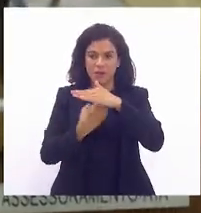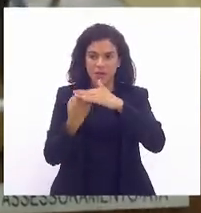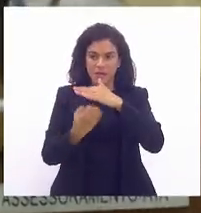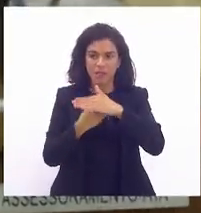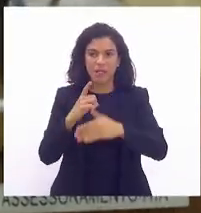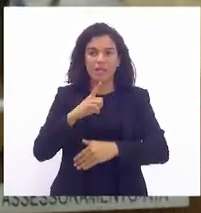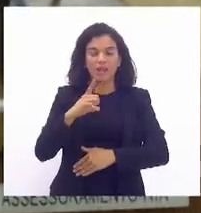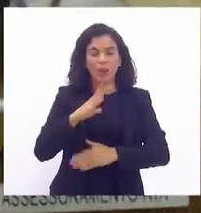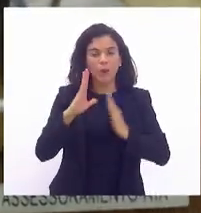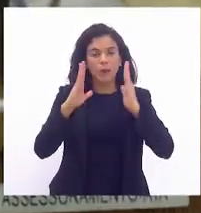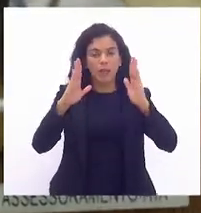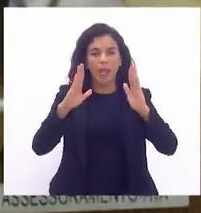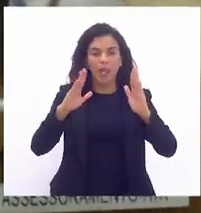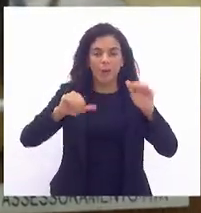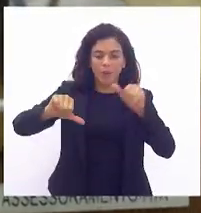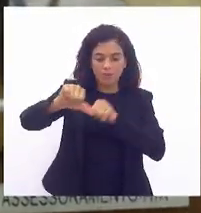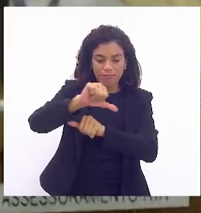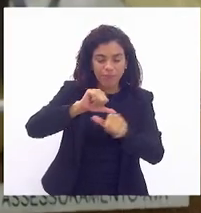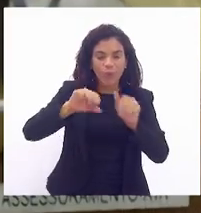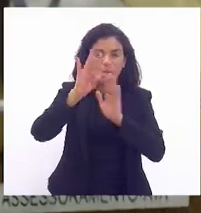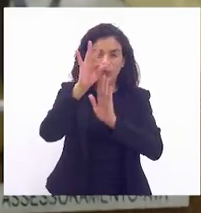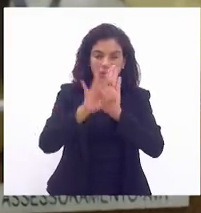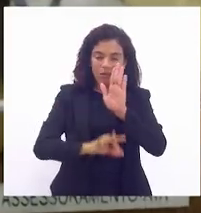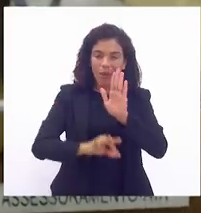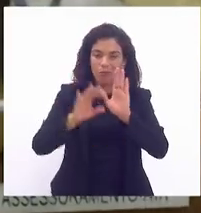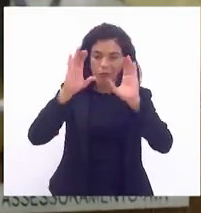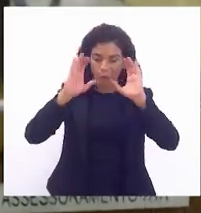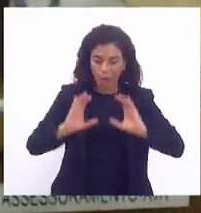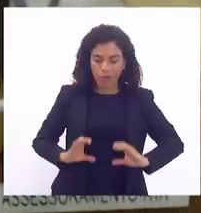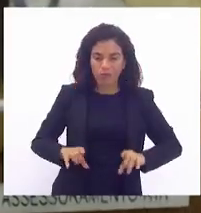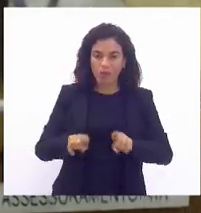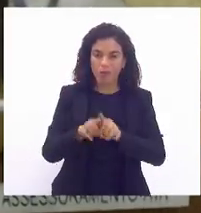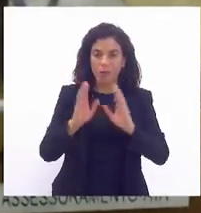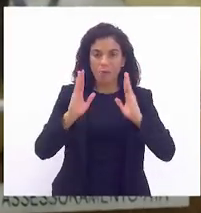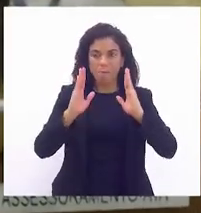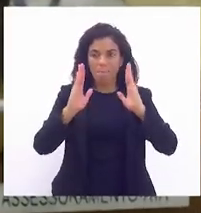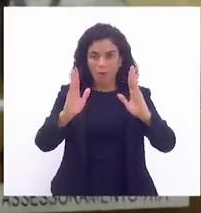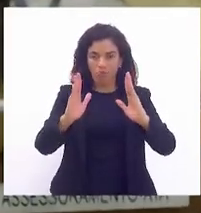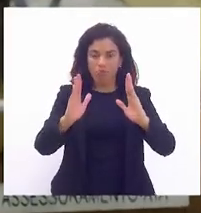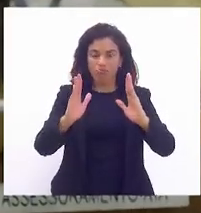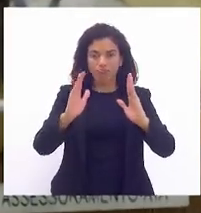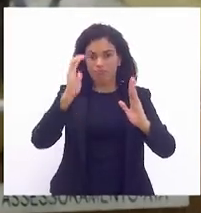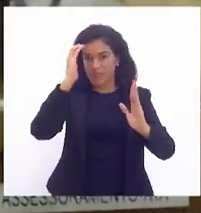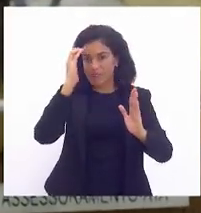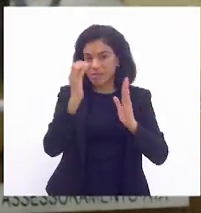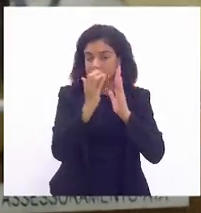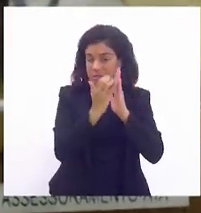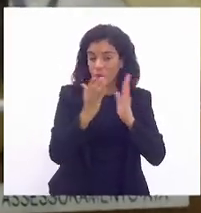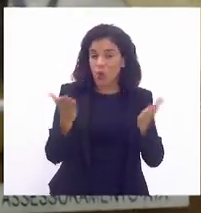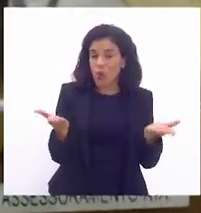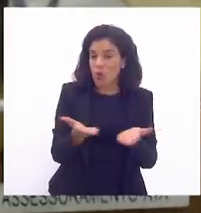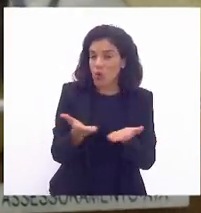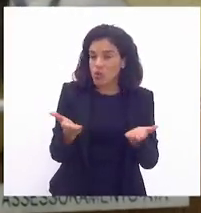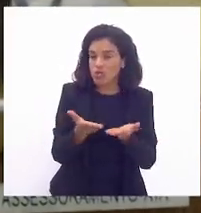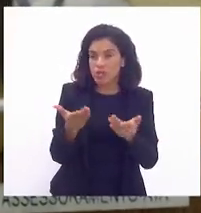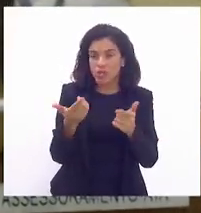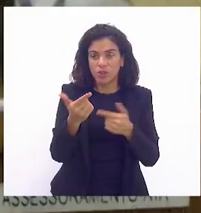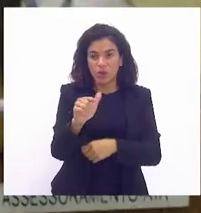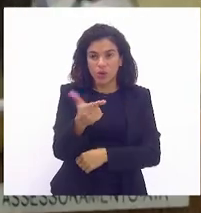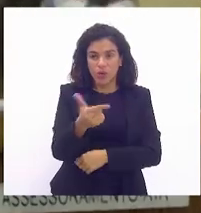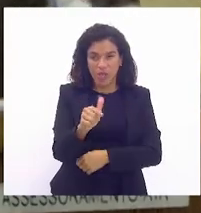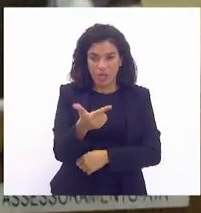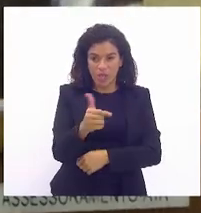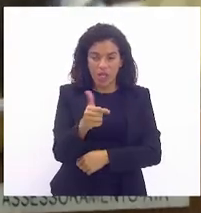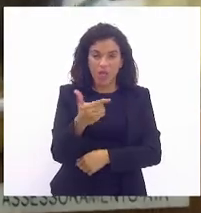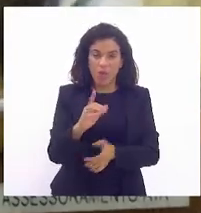de ajustamento de conduta que está aí com o seu prazo para ser cumprido. Ela hoje não tem, a UPV não tem